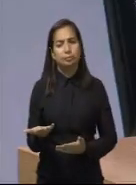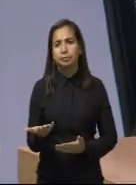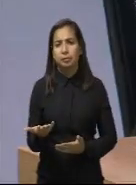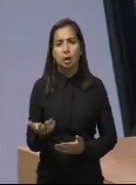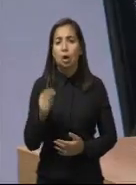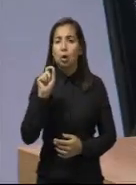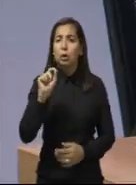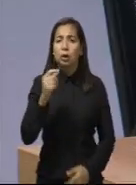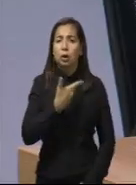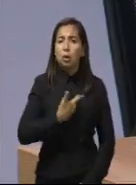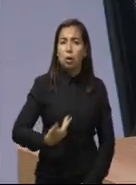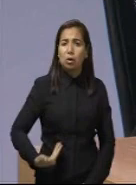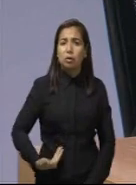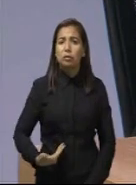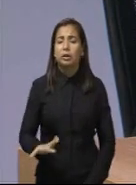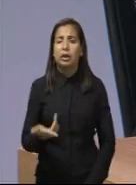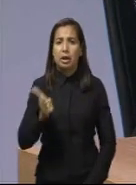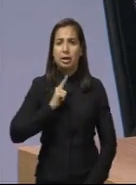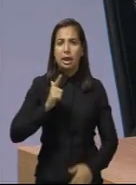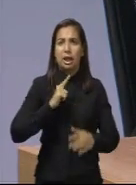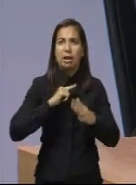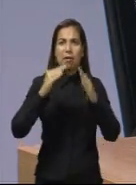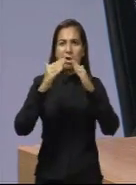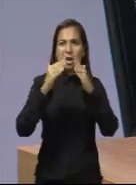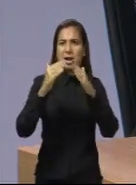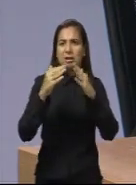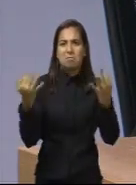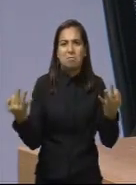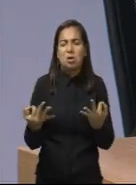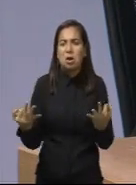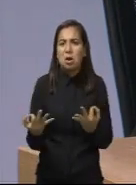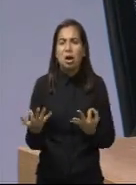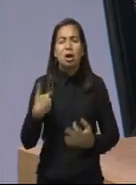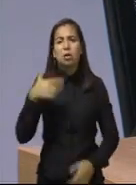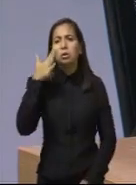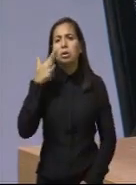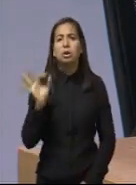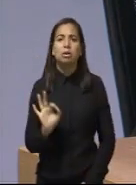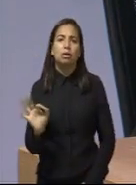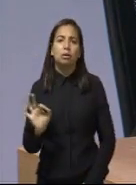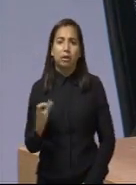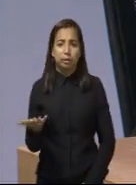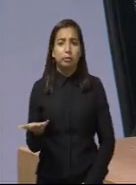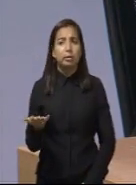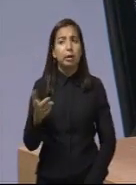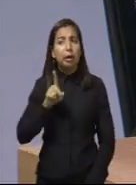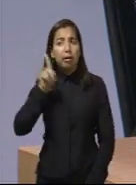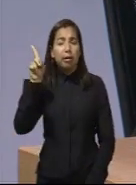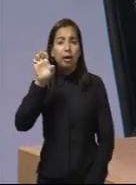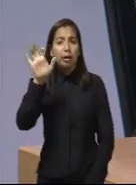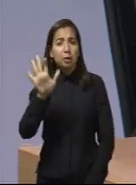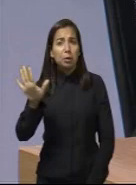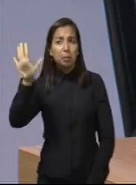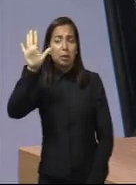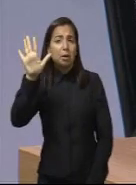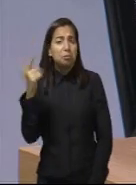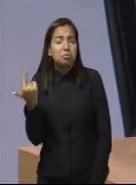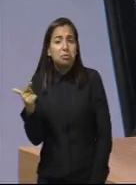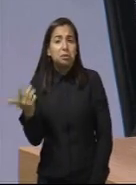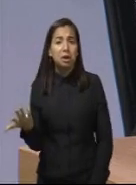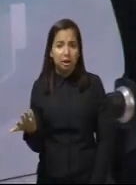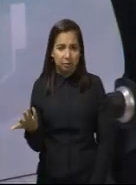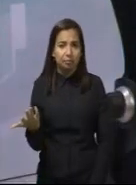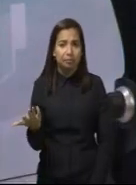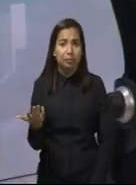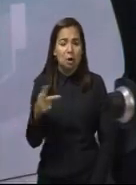do governador ter o palácio, o povo não entende isso. Nenhum país europeu sério existe. Não existe isso. O